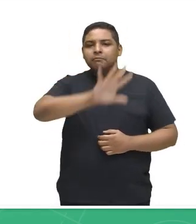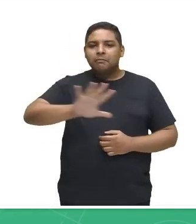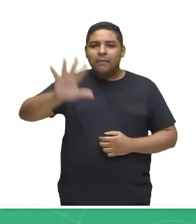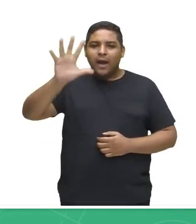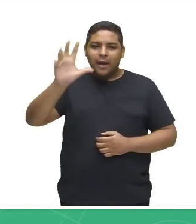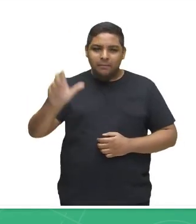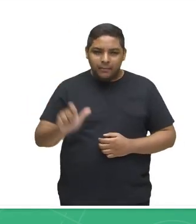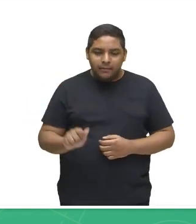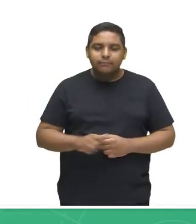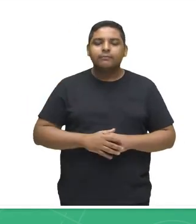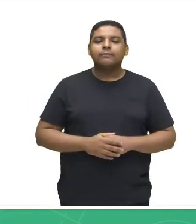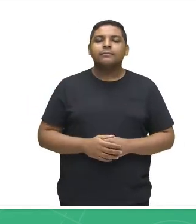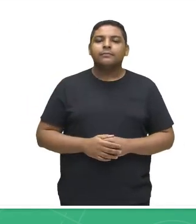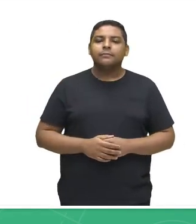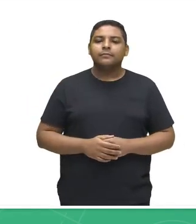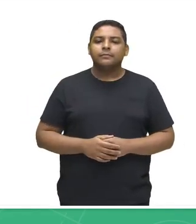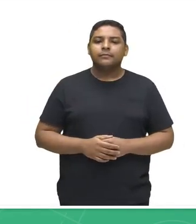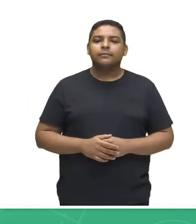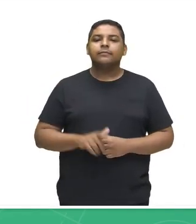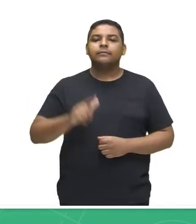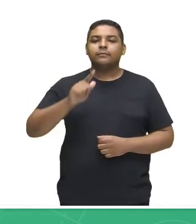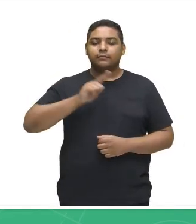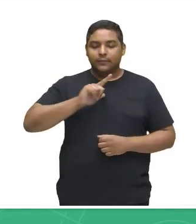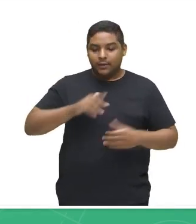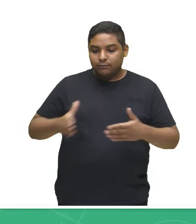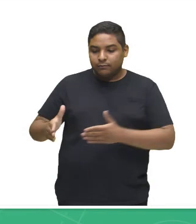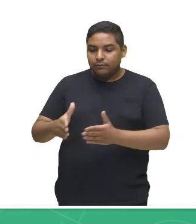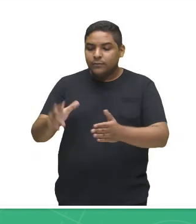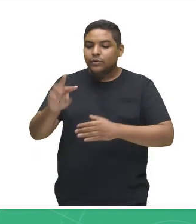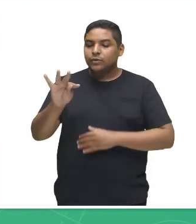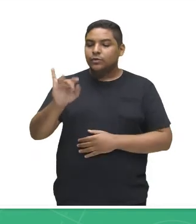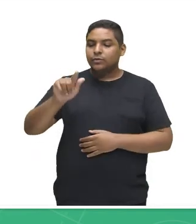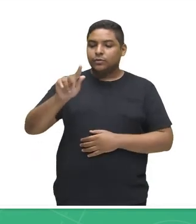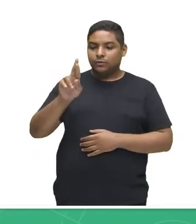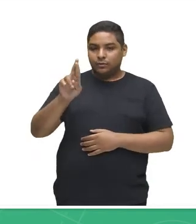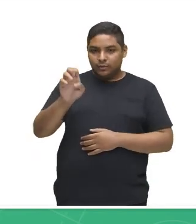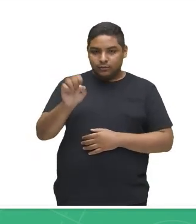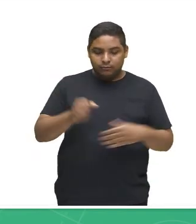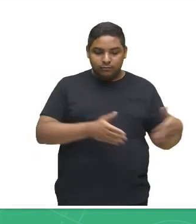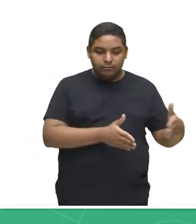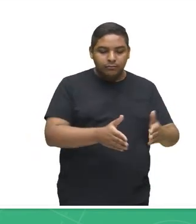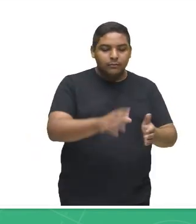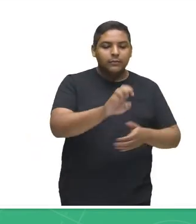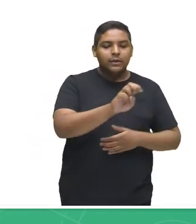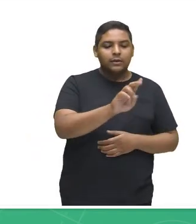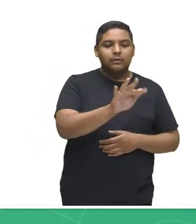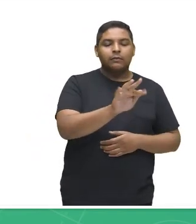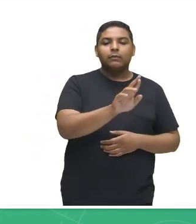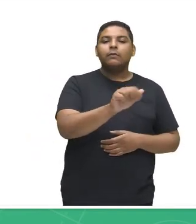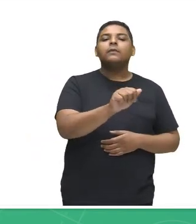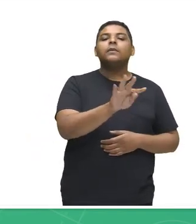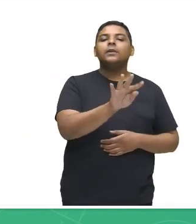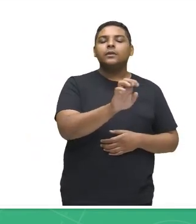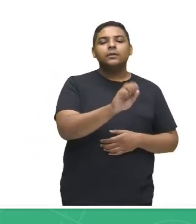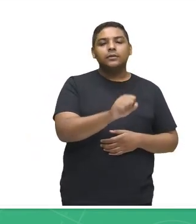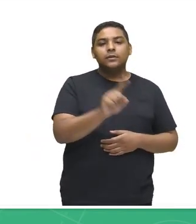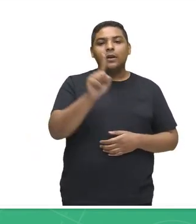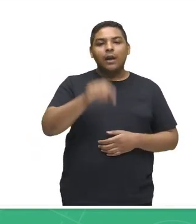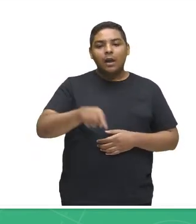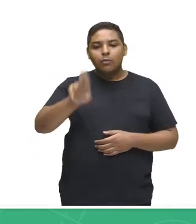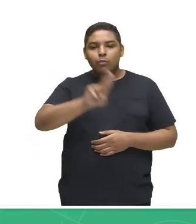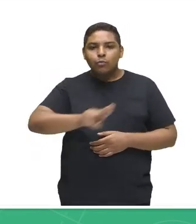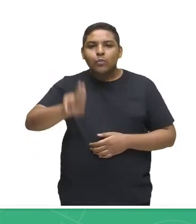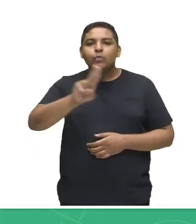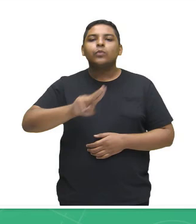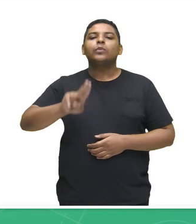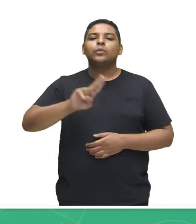encontrar entre Tigre e Eufrates. Por quê? Pela utilidade que esses rios vão ter